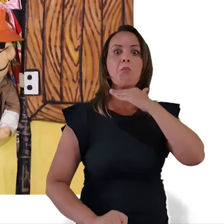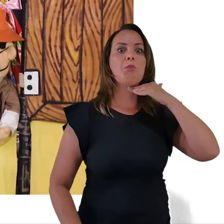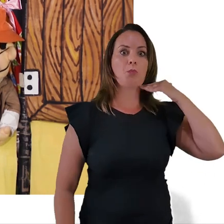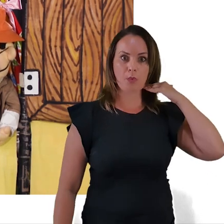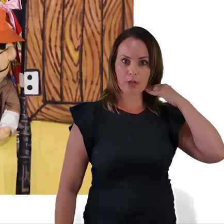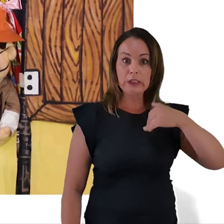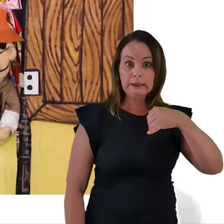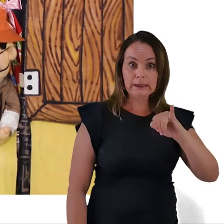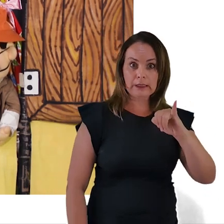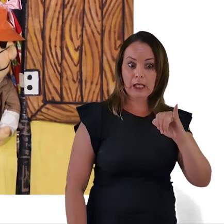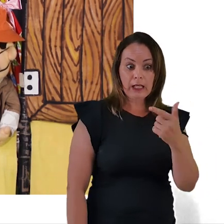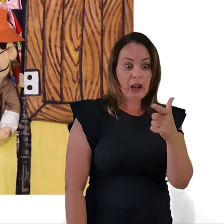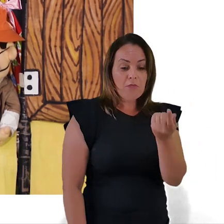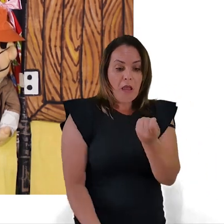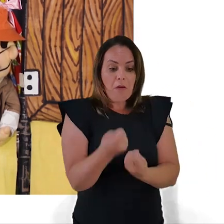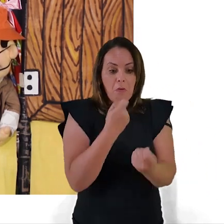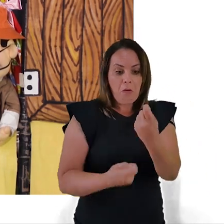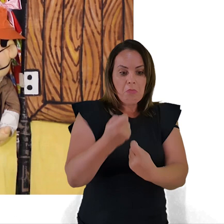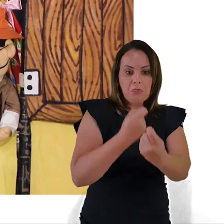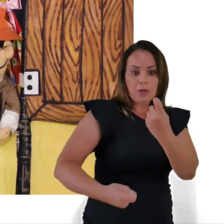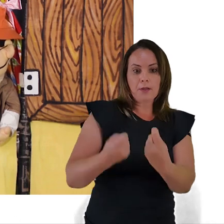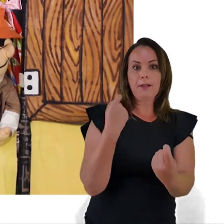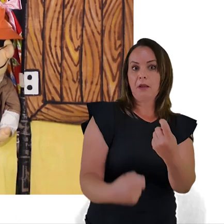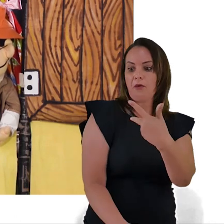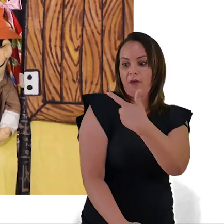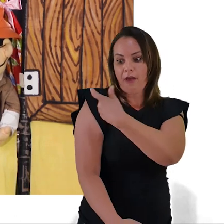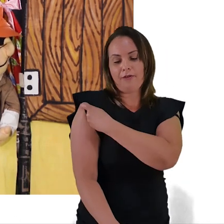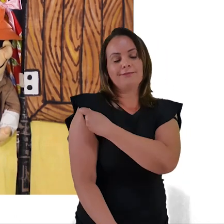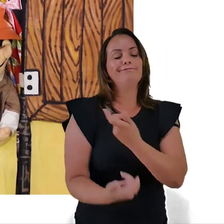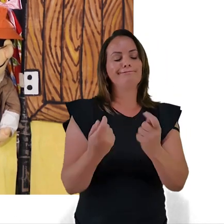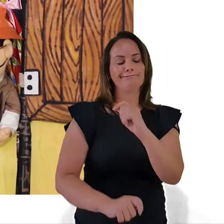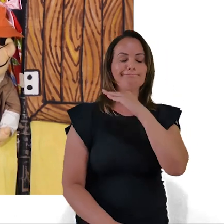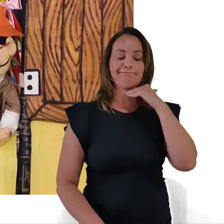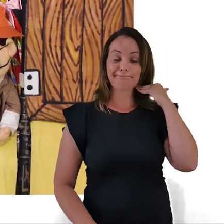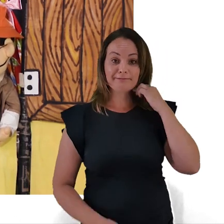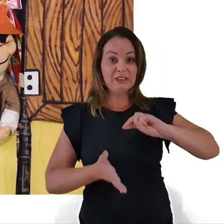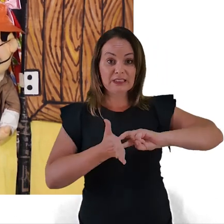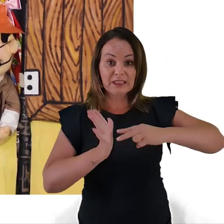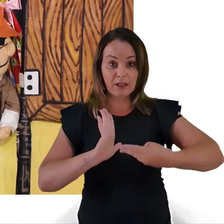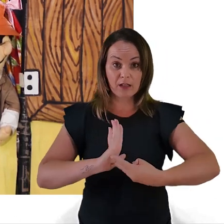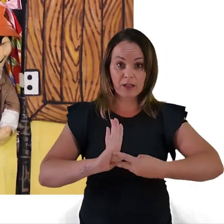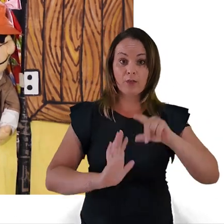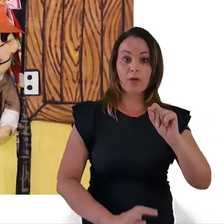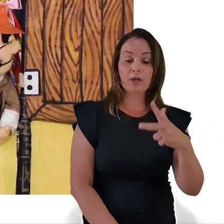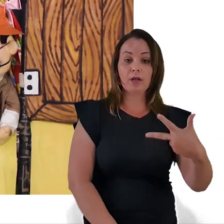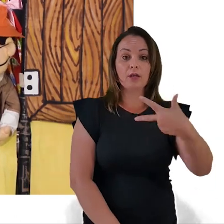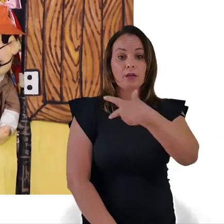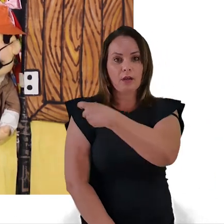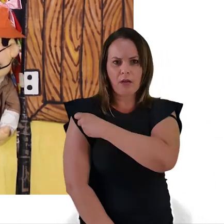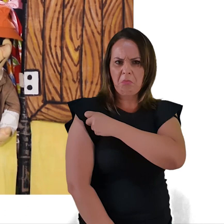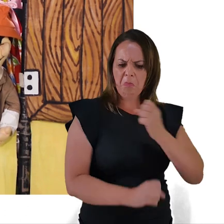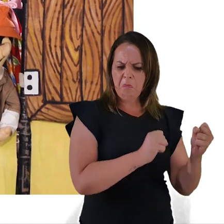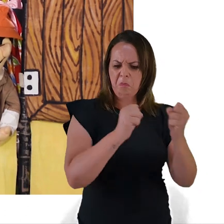forem controladas com vacinas. Podemos dizer então que as vacinas são poderosos antídotos para a